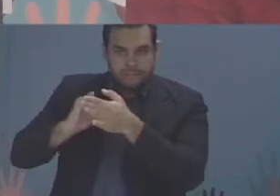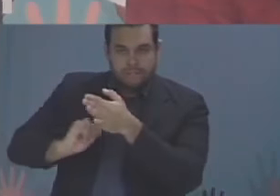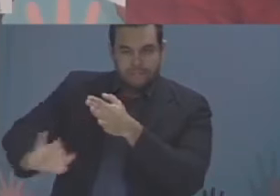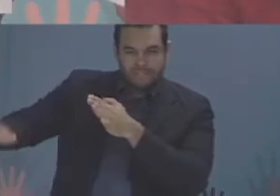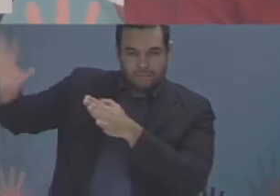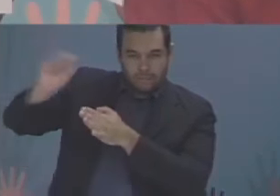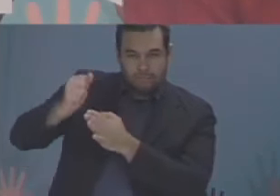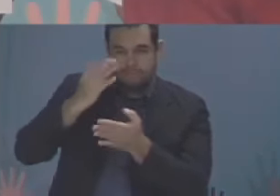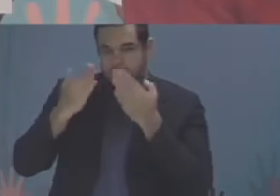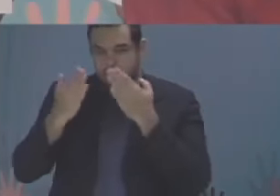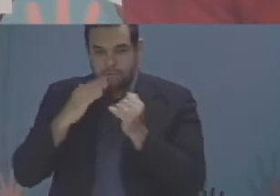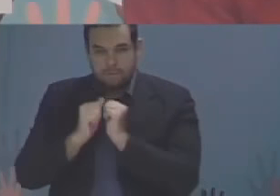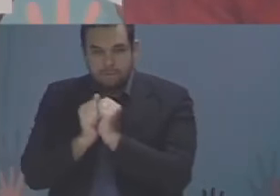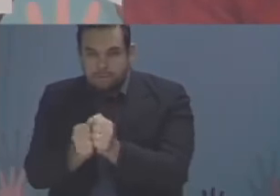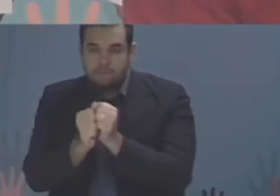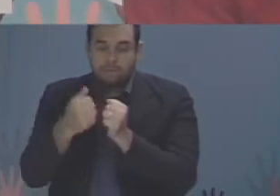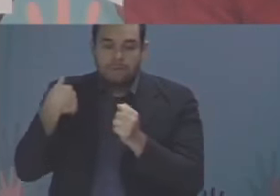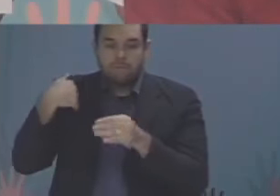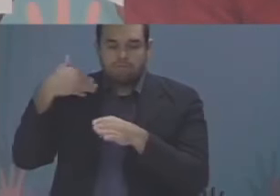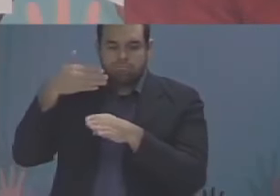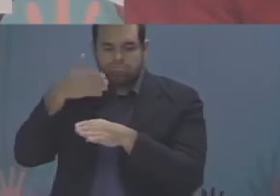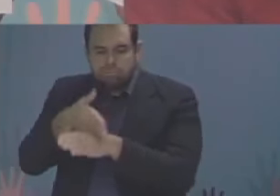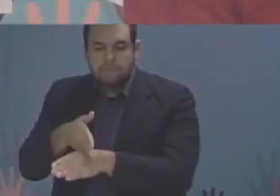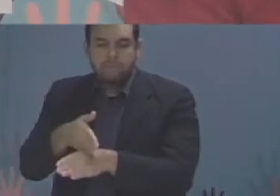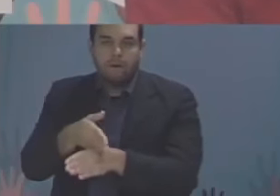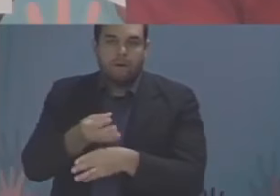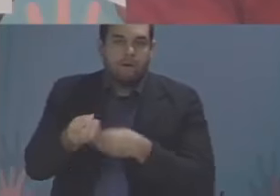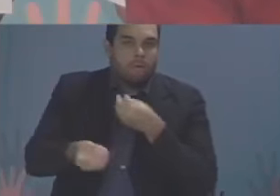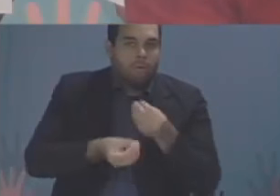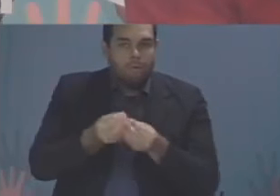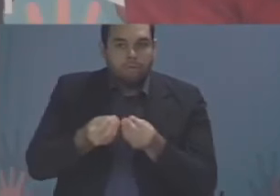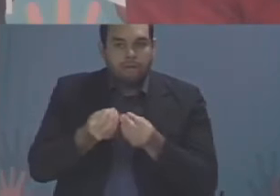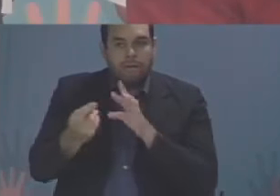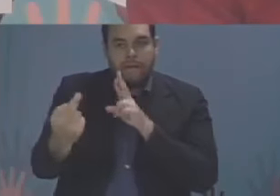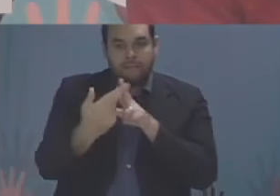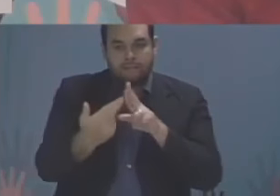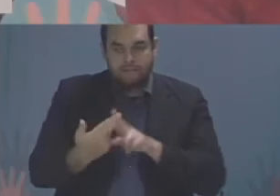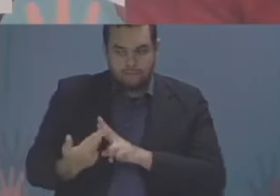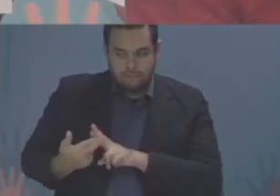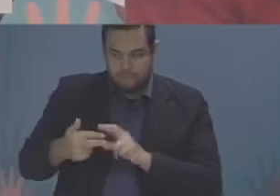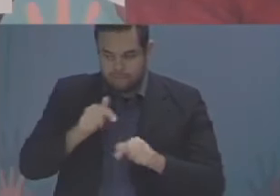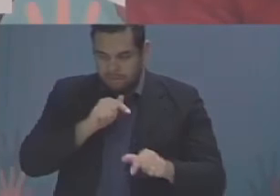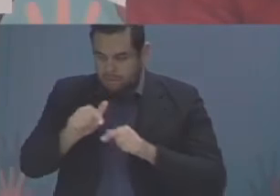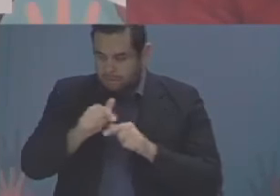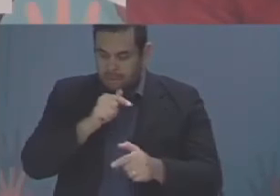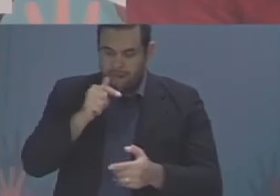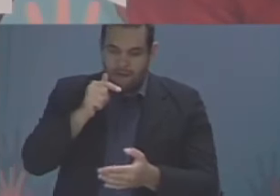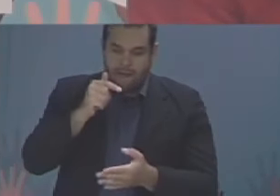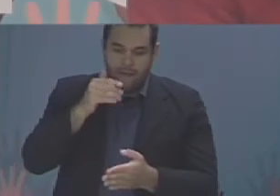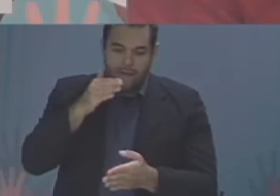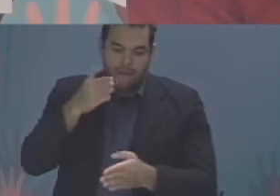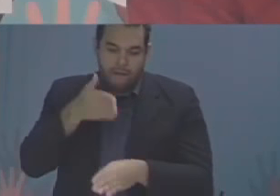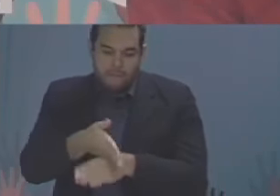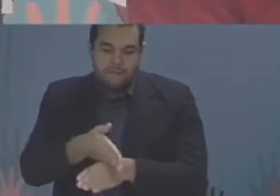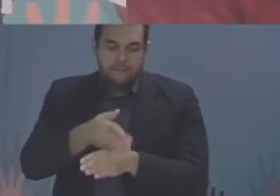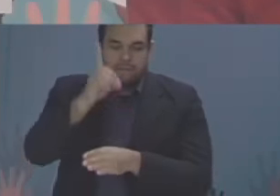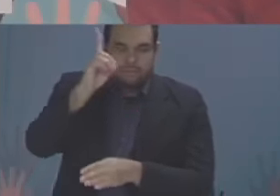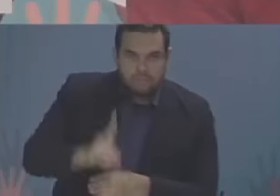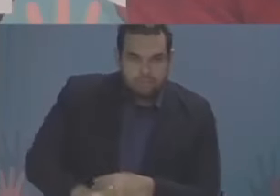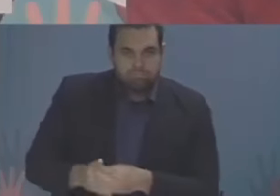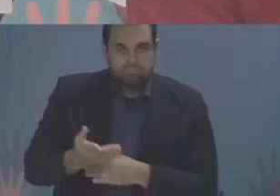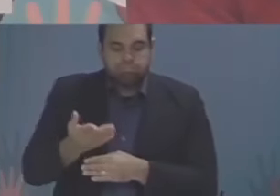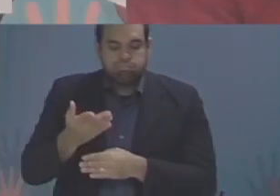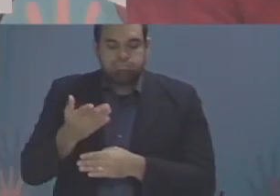Psicologia, o FEMPB, que é para intervir sobre as condições e as relações de trabalho que afetam a qualidade do